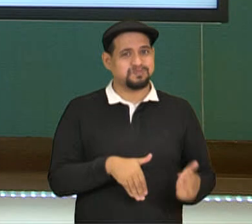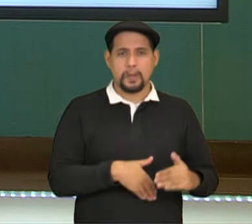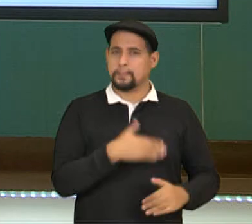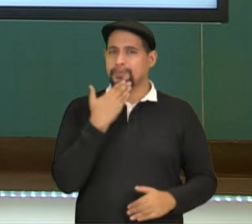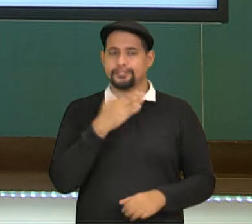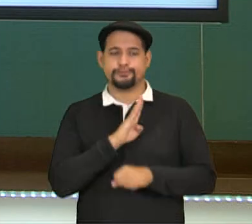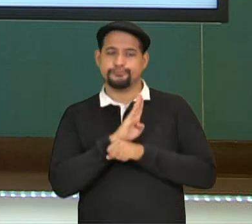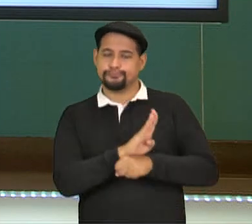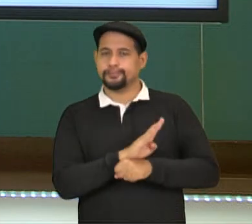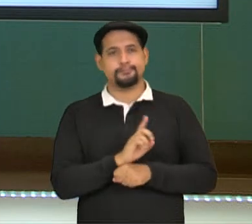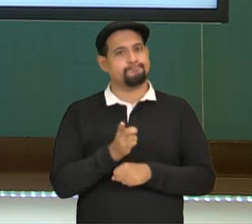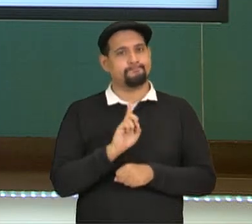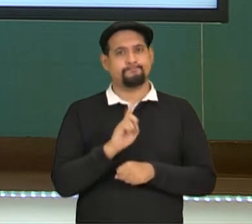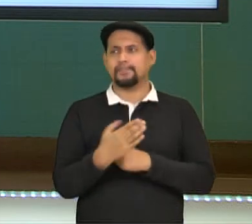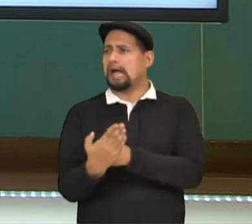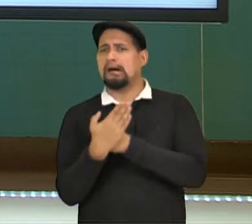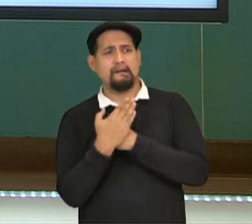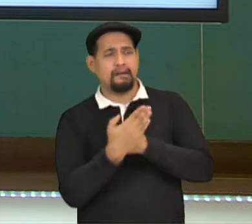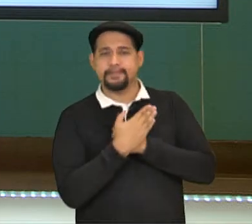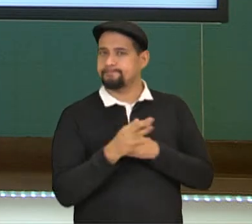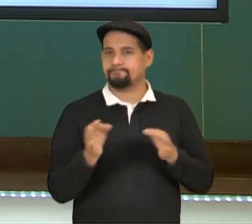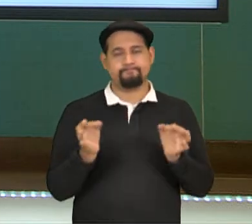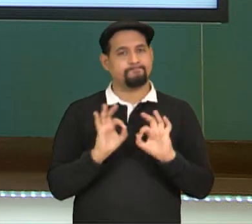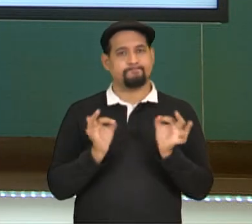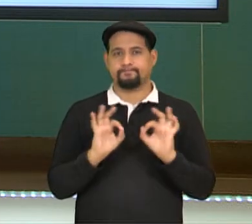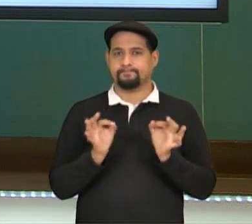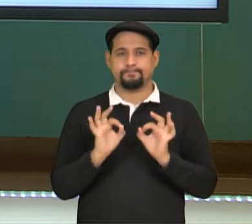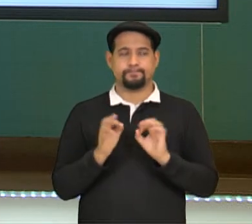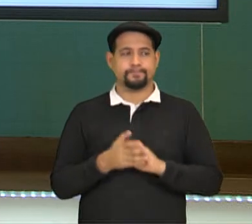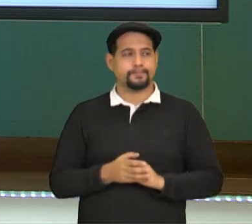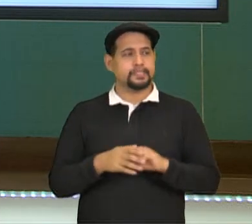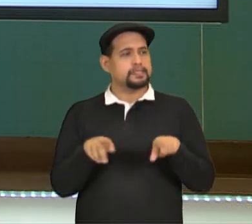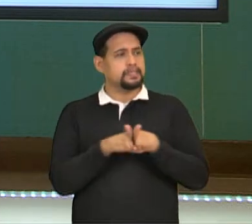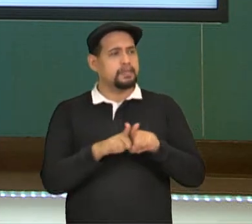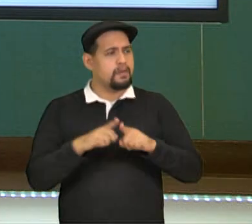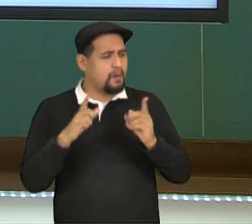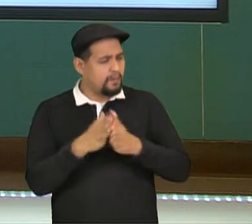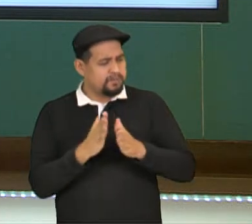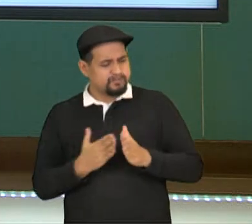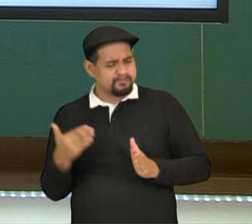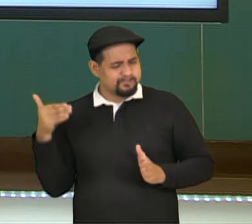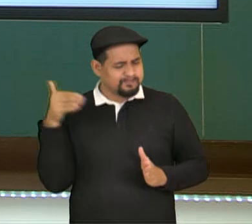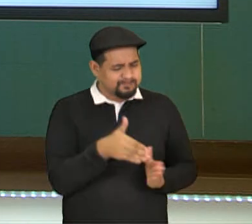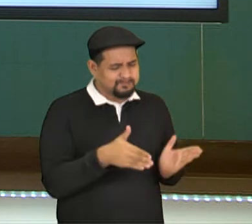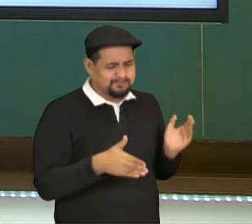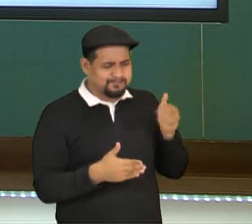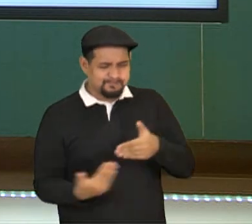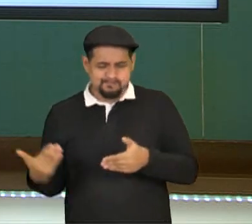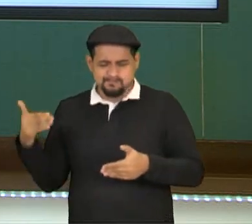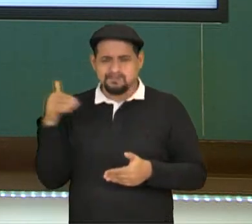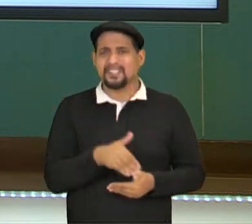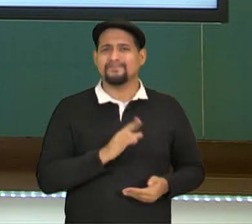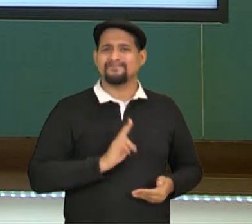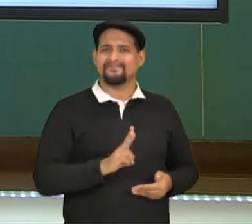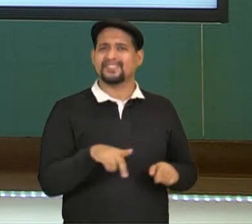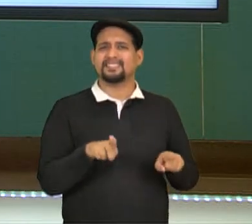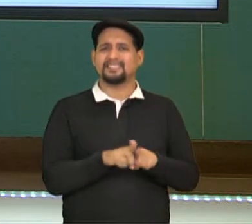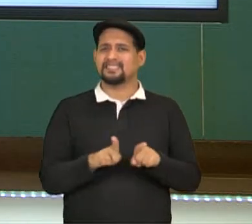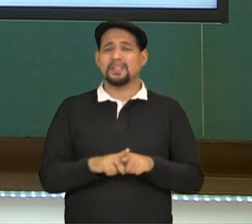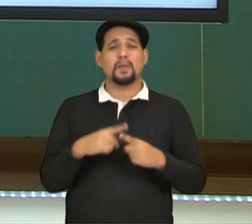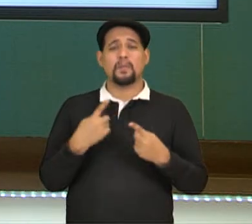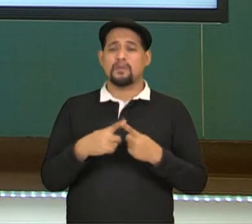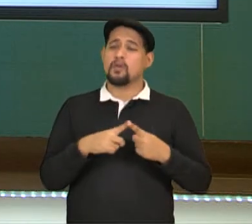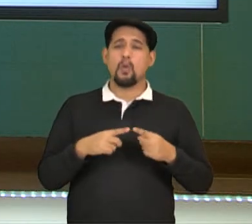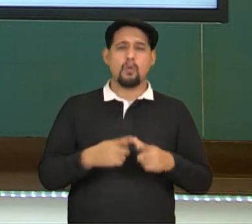o Ocidente, tá, pessoal? Para a Igreja do Ocidente, por exemplo. E com essas invasões constantes, por causa de um